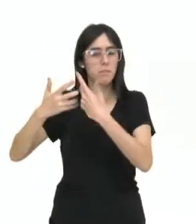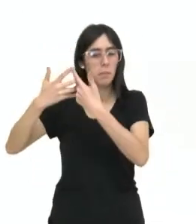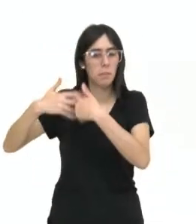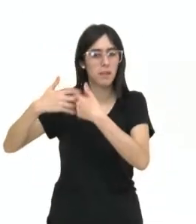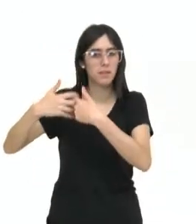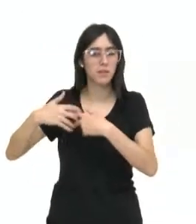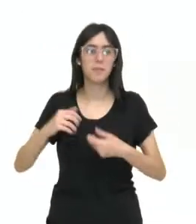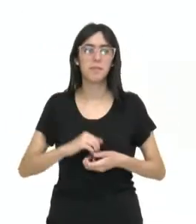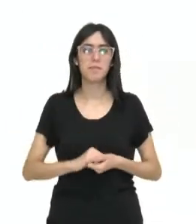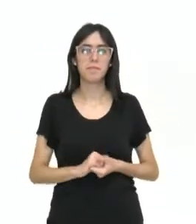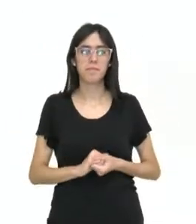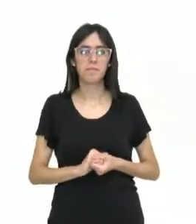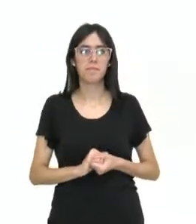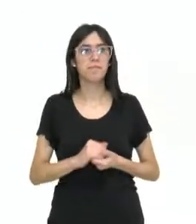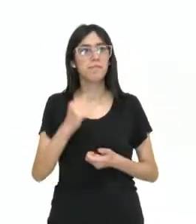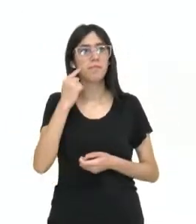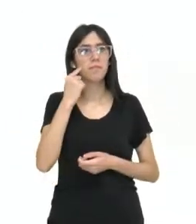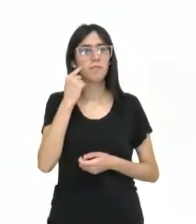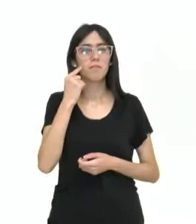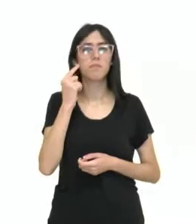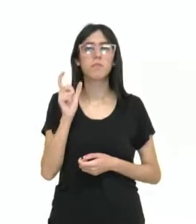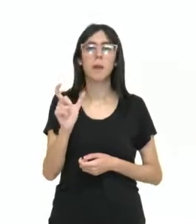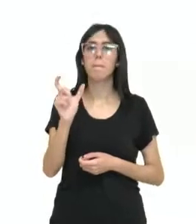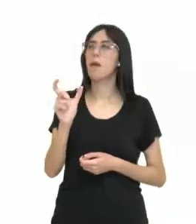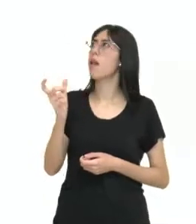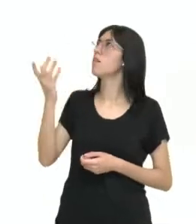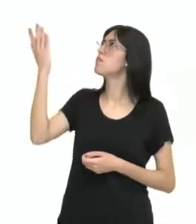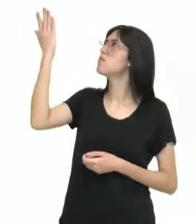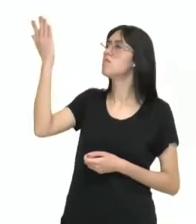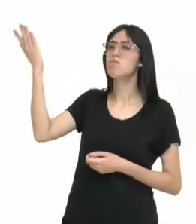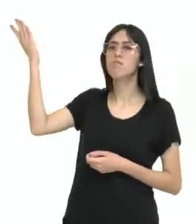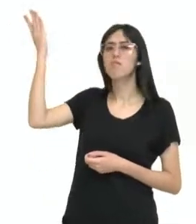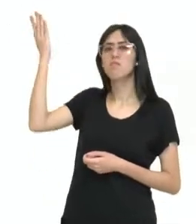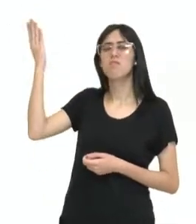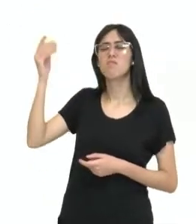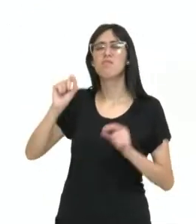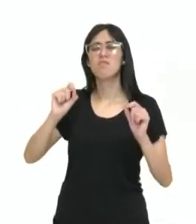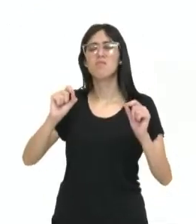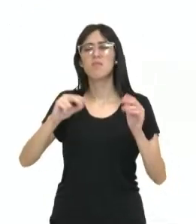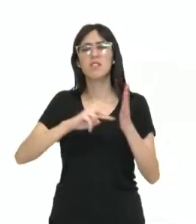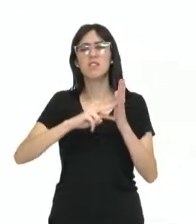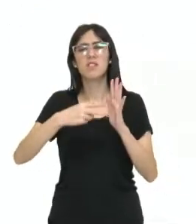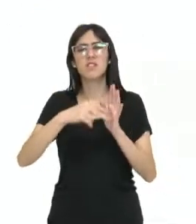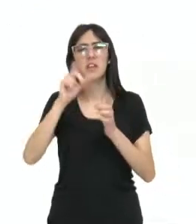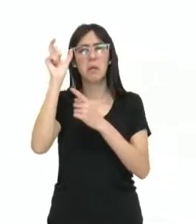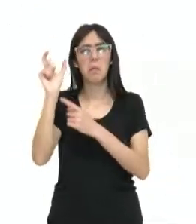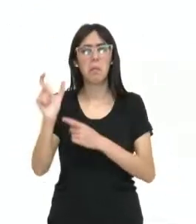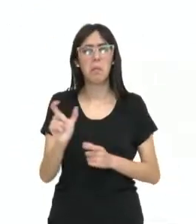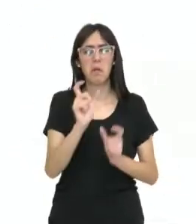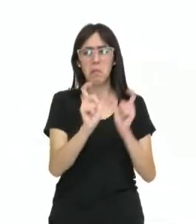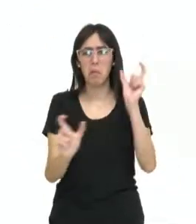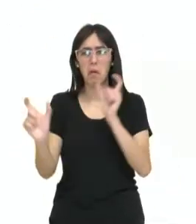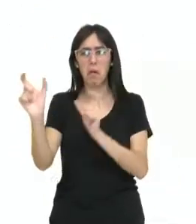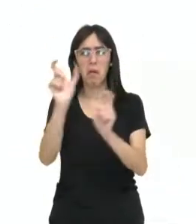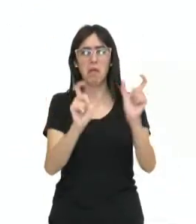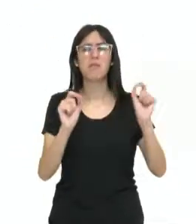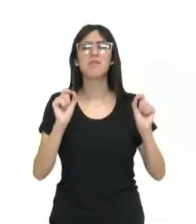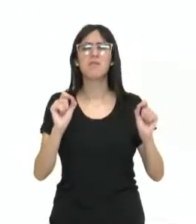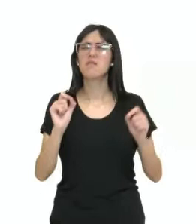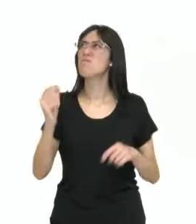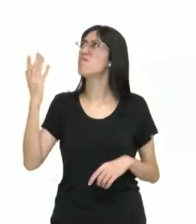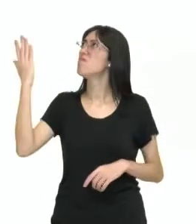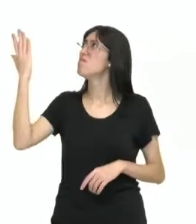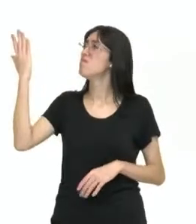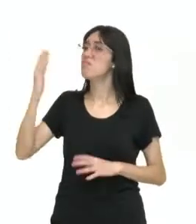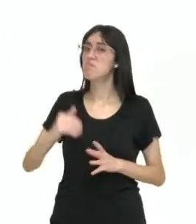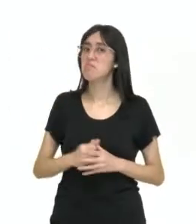te sugerem estas palavras? Quem são essas palavras? Elas lembram o